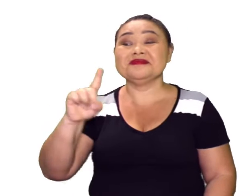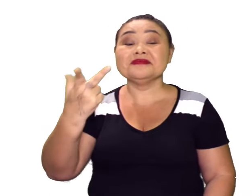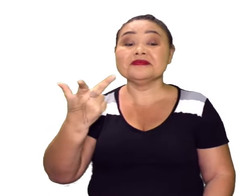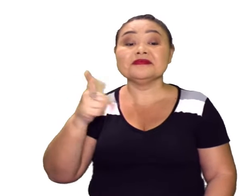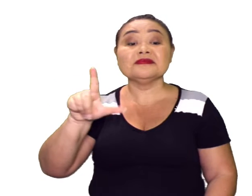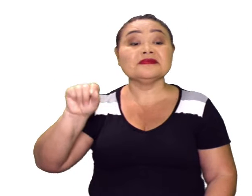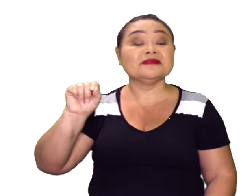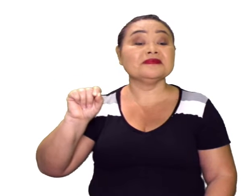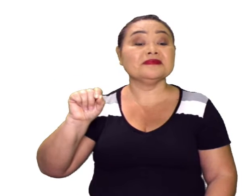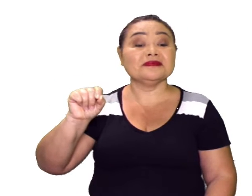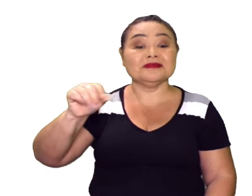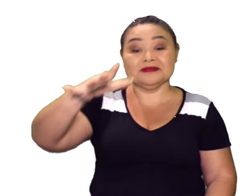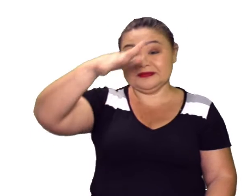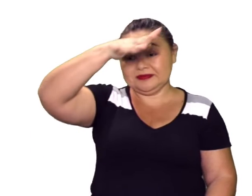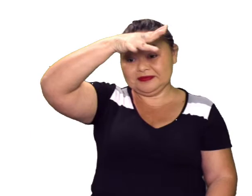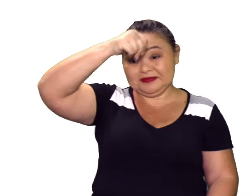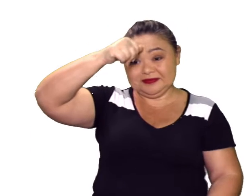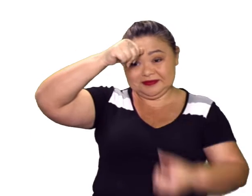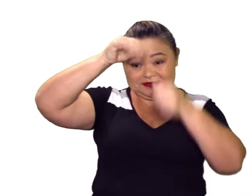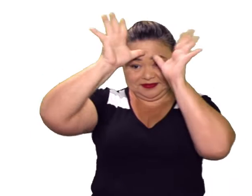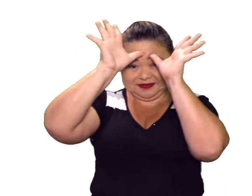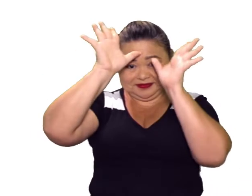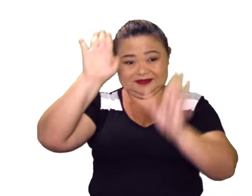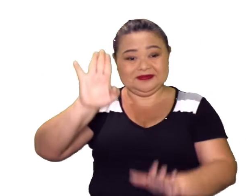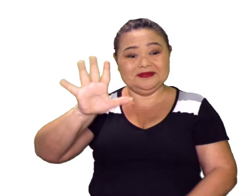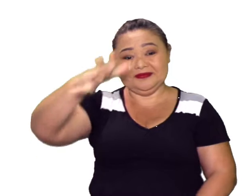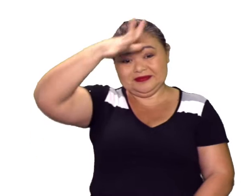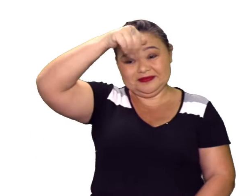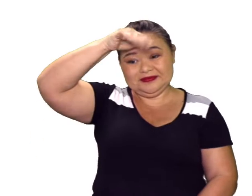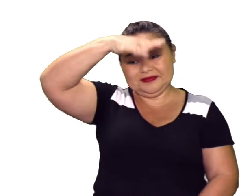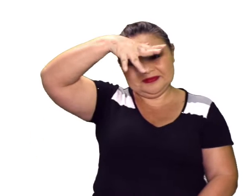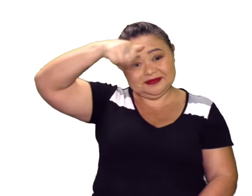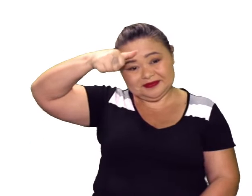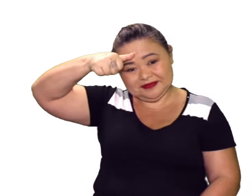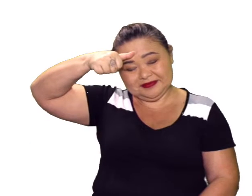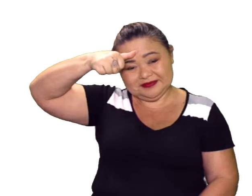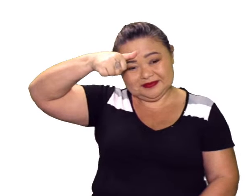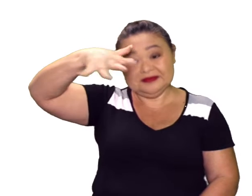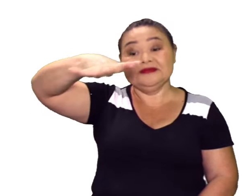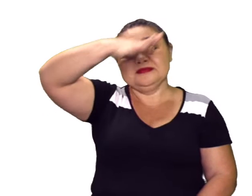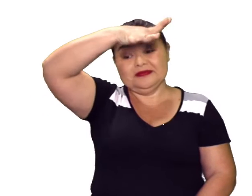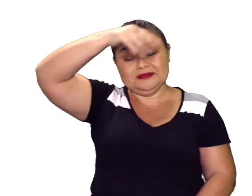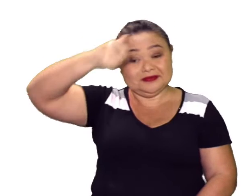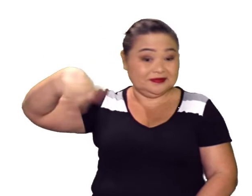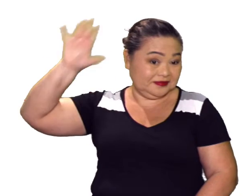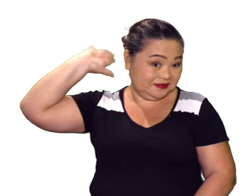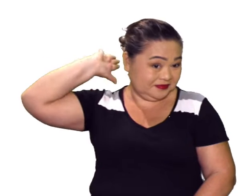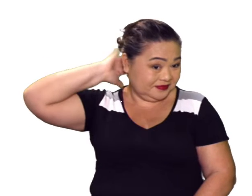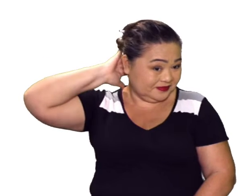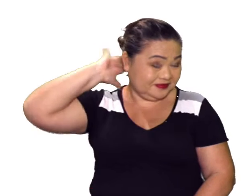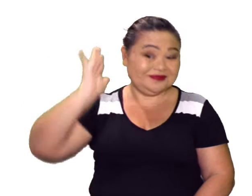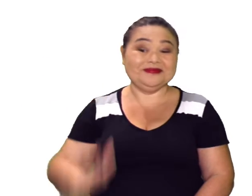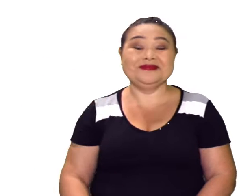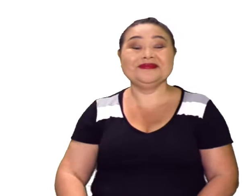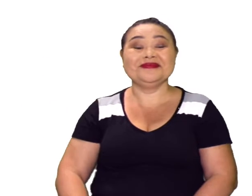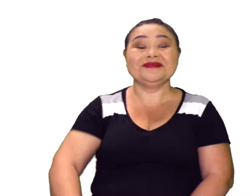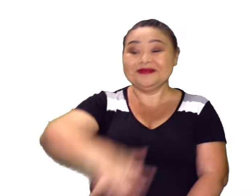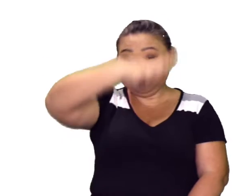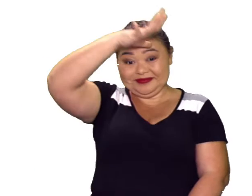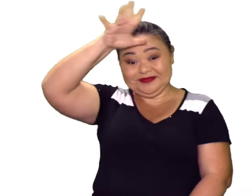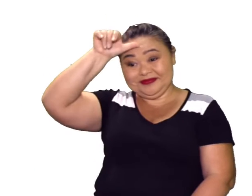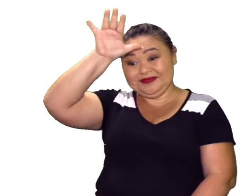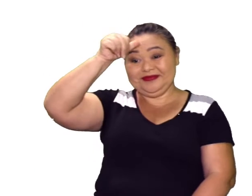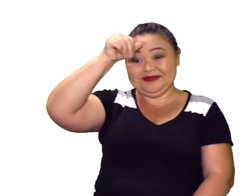Então, pertencia a Mato Grosso e Acre? B, Amazonas e Mato Grosso? C, Mato Grosso e Pará?